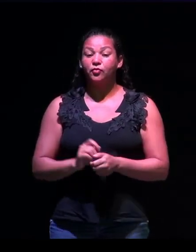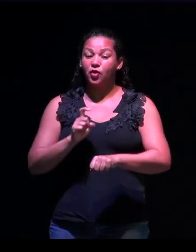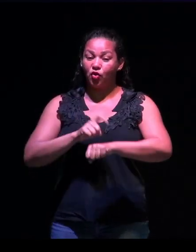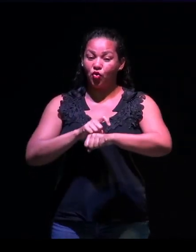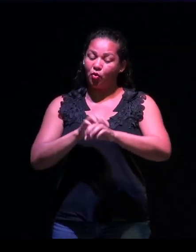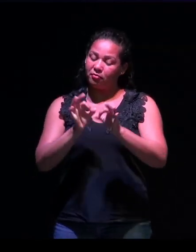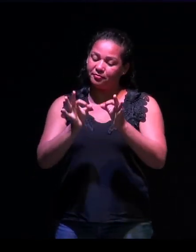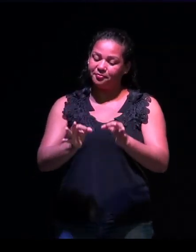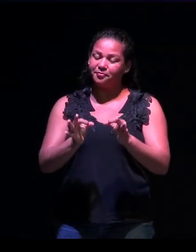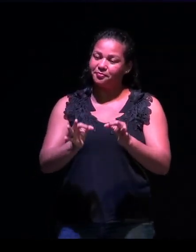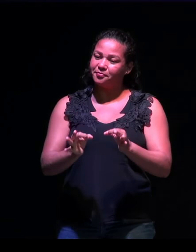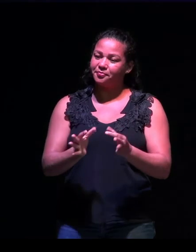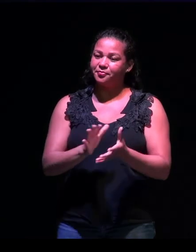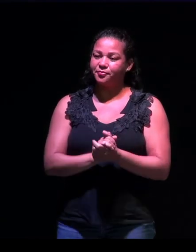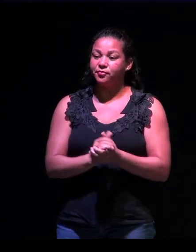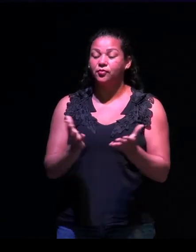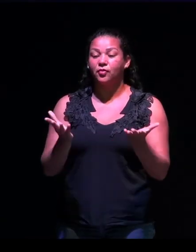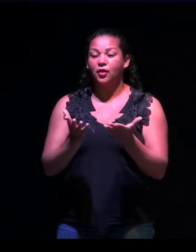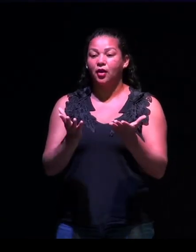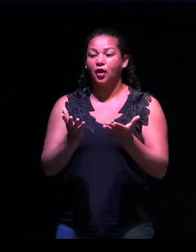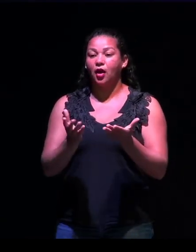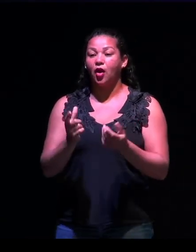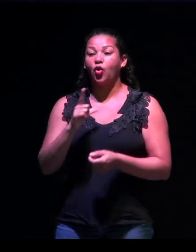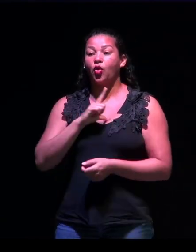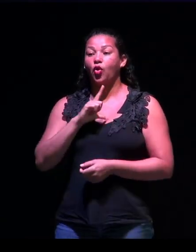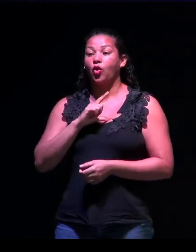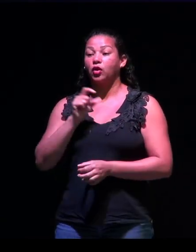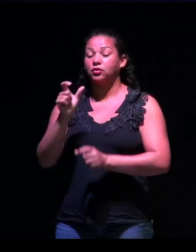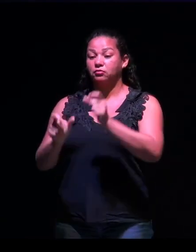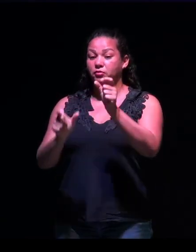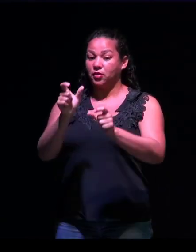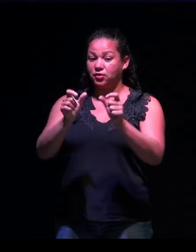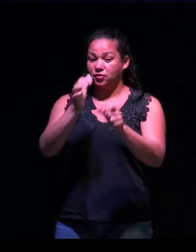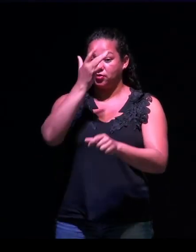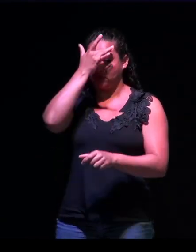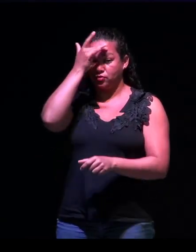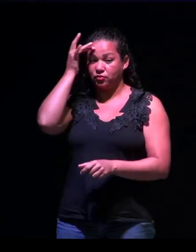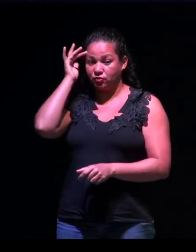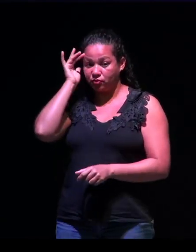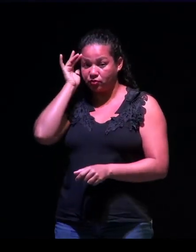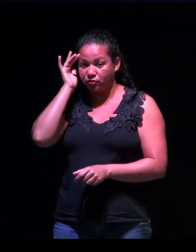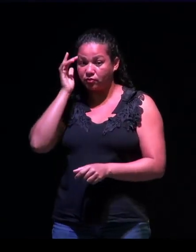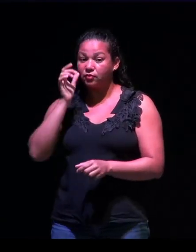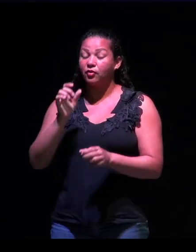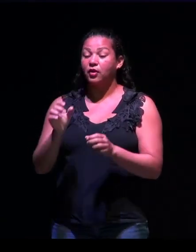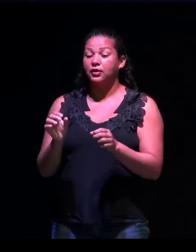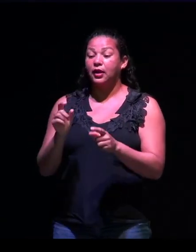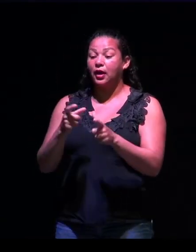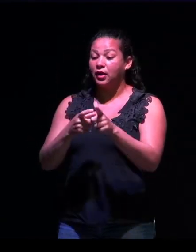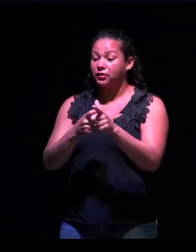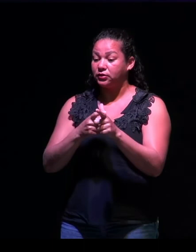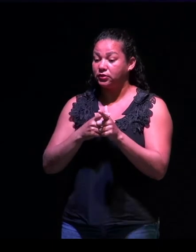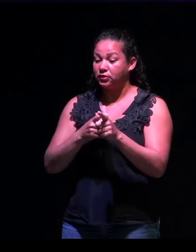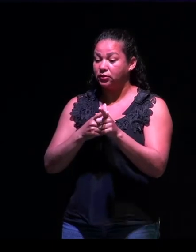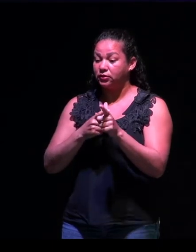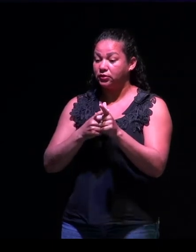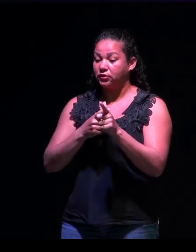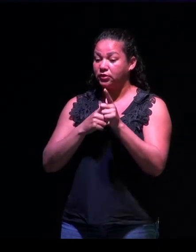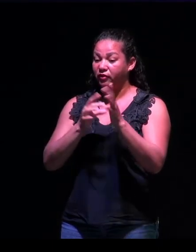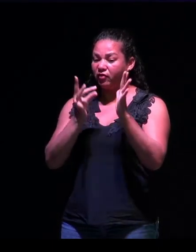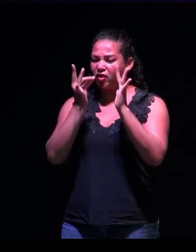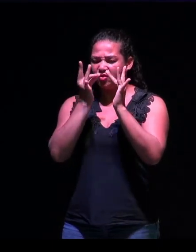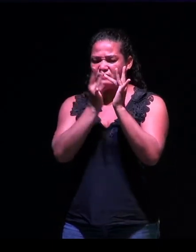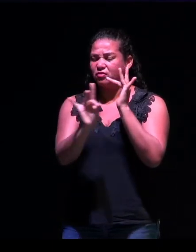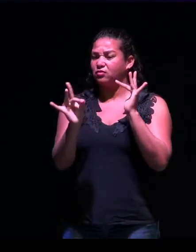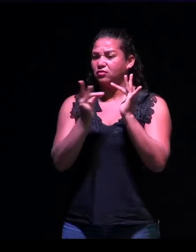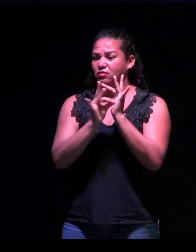certo. Agora tem alguém que está detendo esse anticristo. E a característica do anticristo